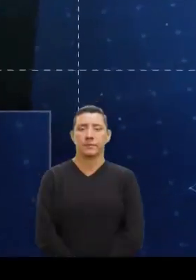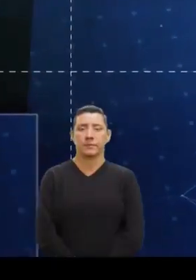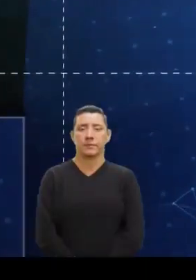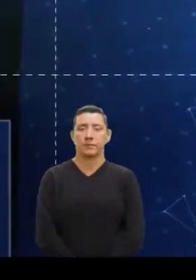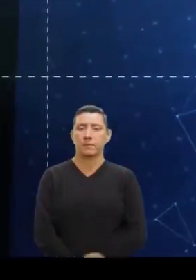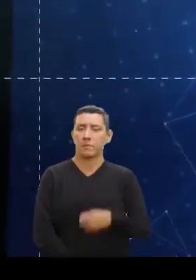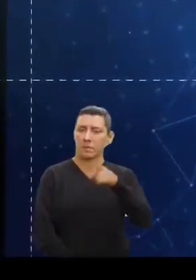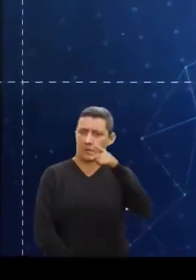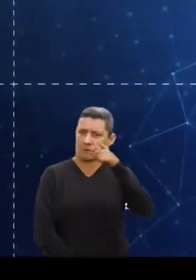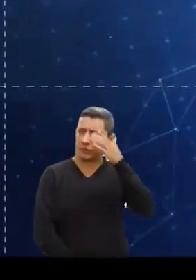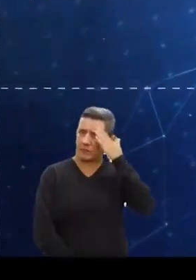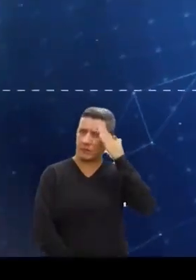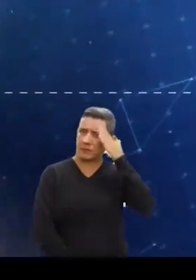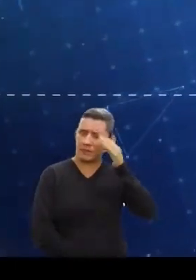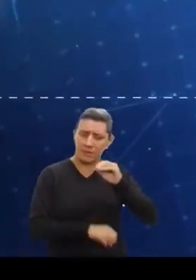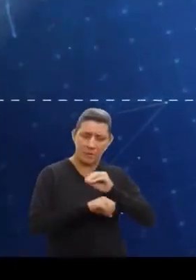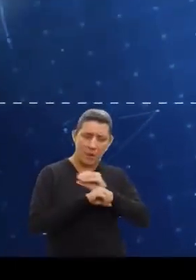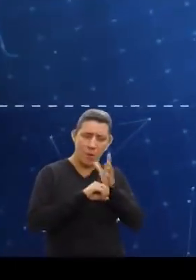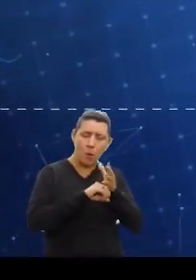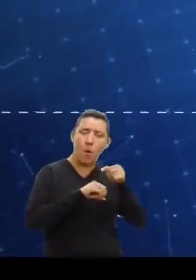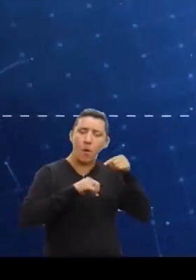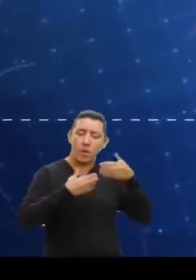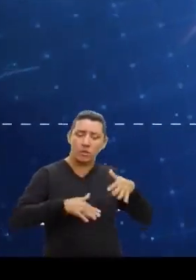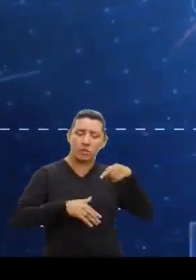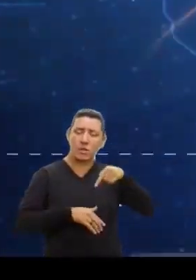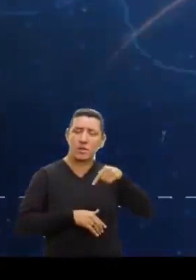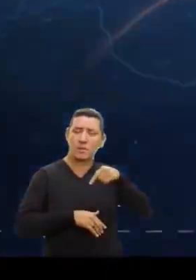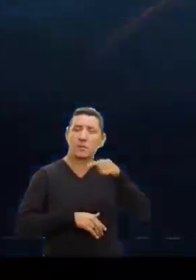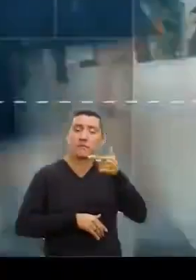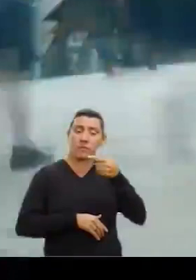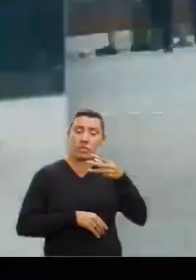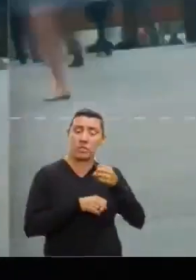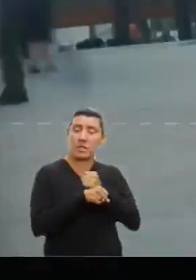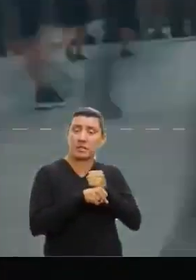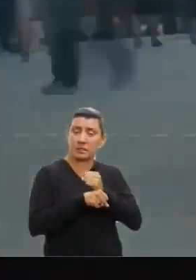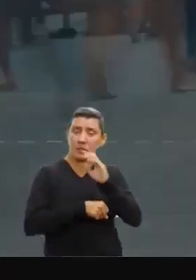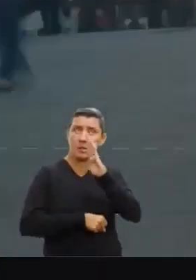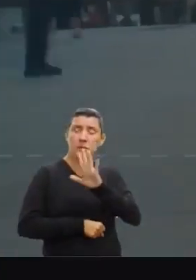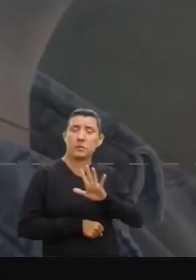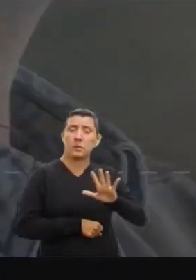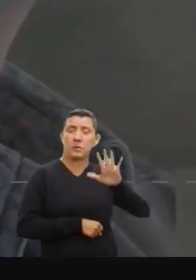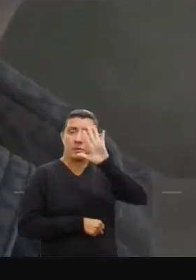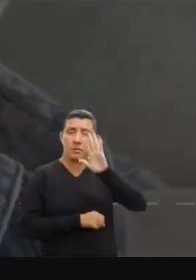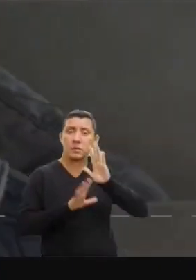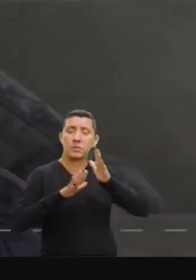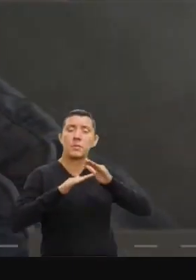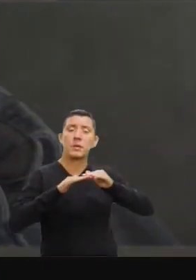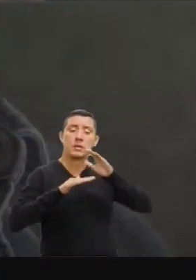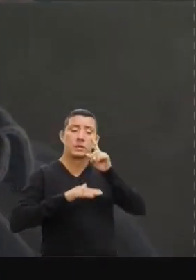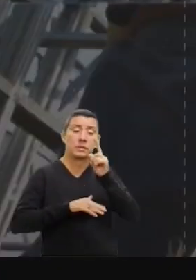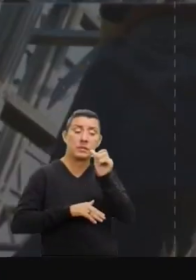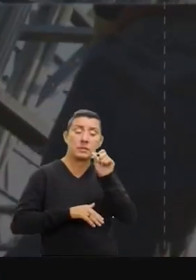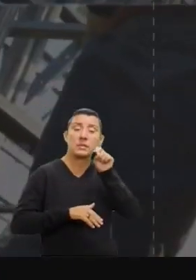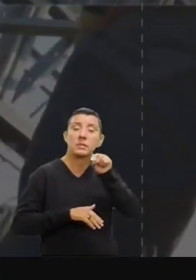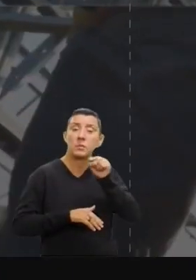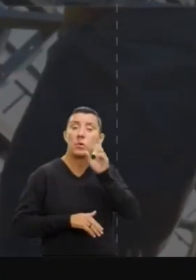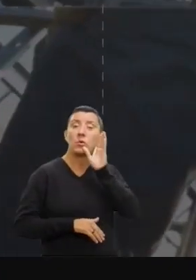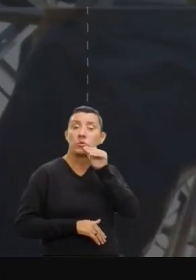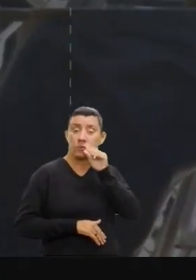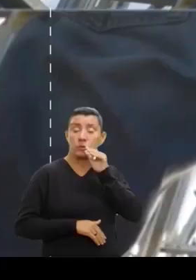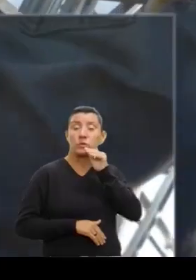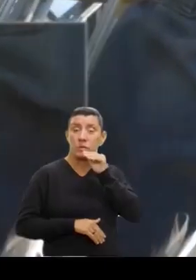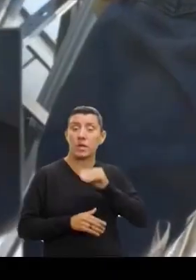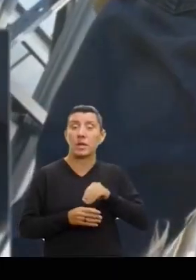Olá você sabia que é o alvo está no Brasil há 23 anos já somos mais de 16 mil colaboradores diretos e